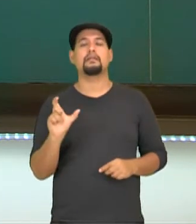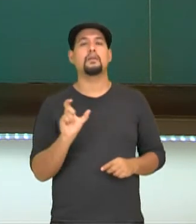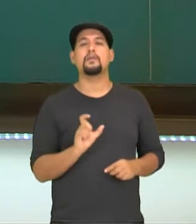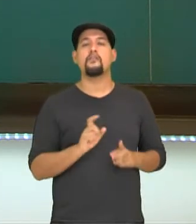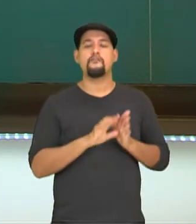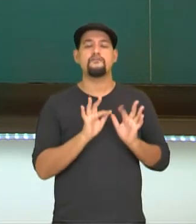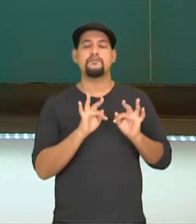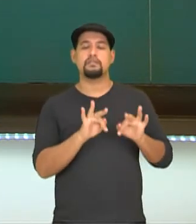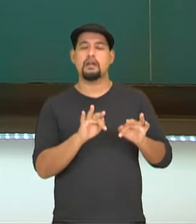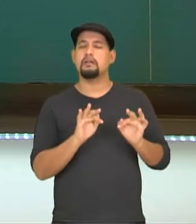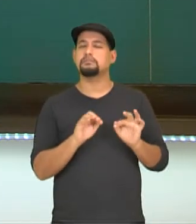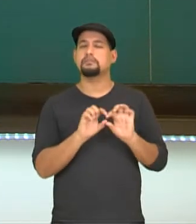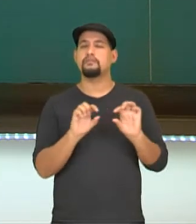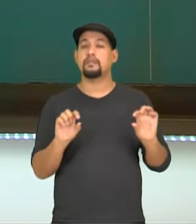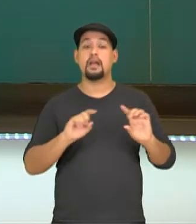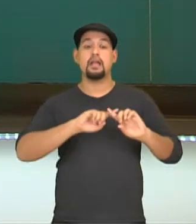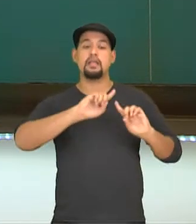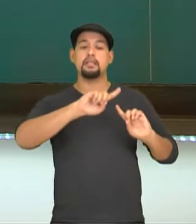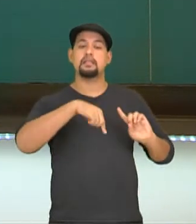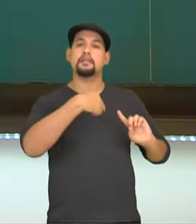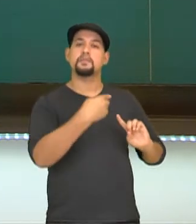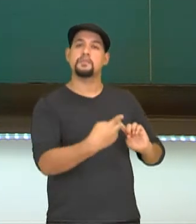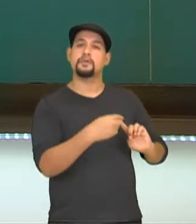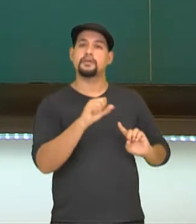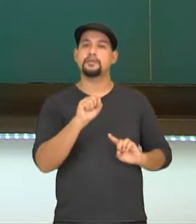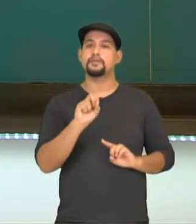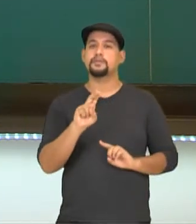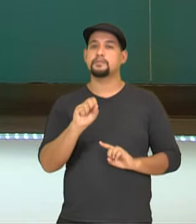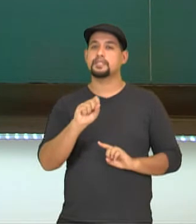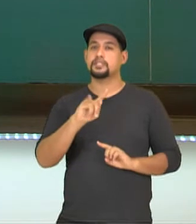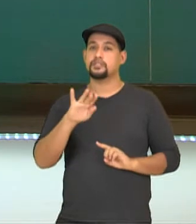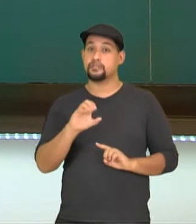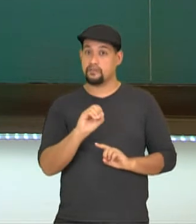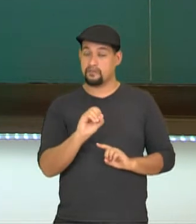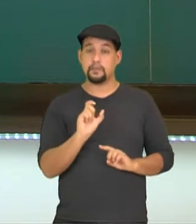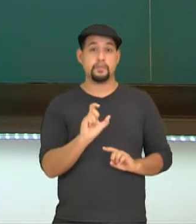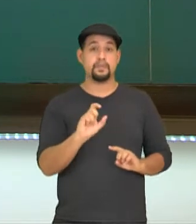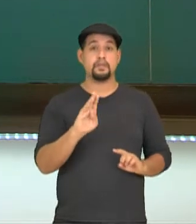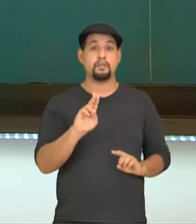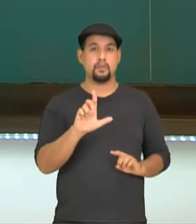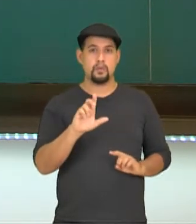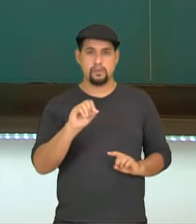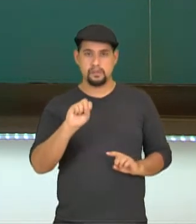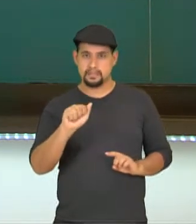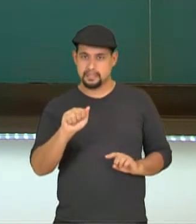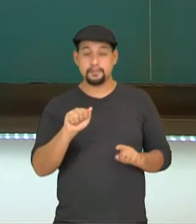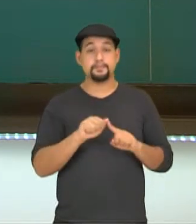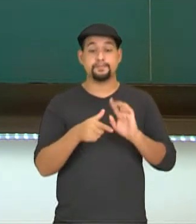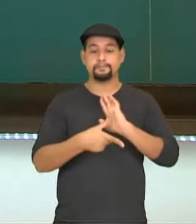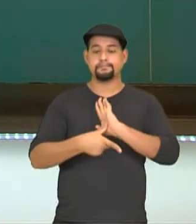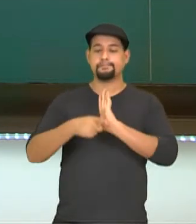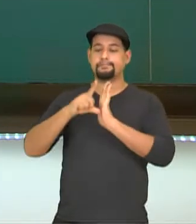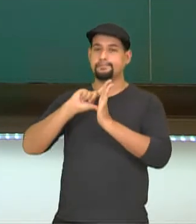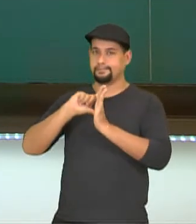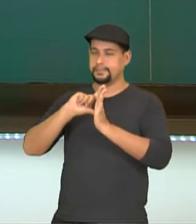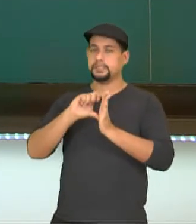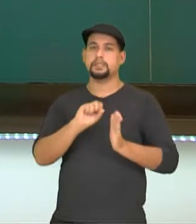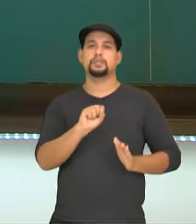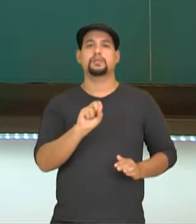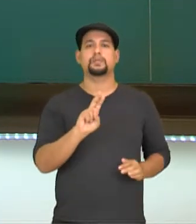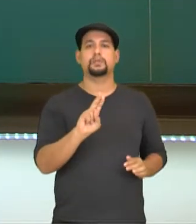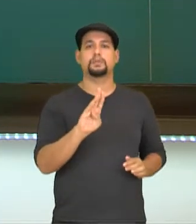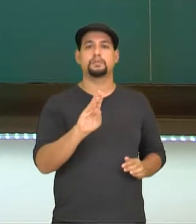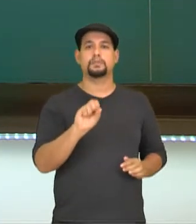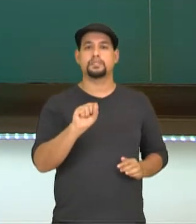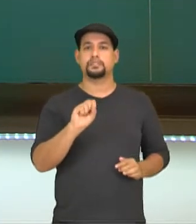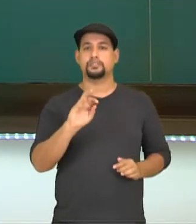aparece no final da frase, depois do substantivo blusa. Então, os que vêm antes do substantivo nós